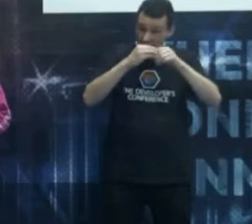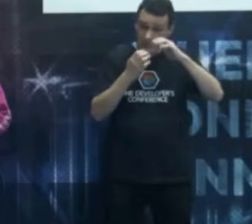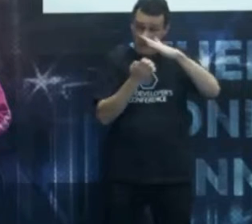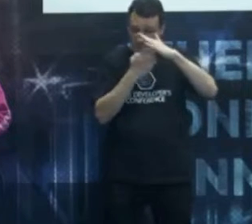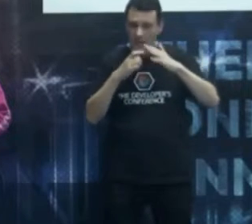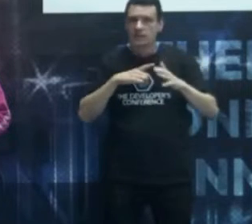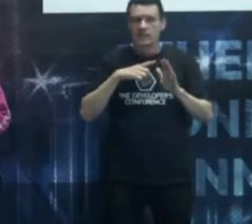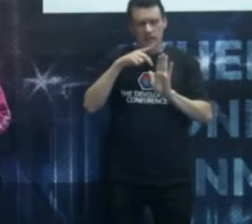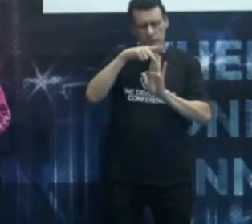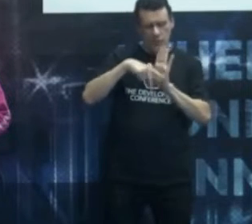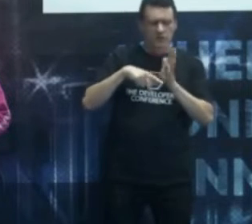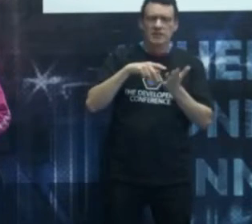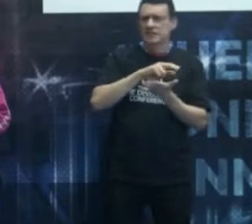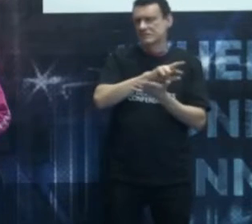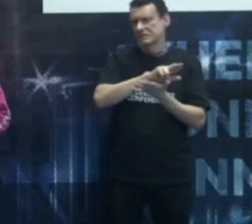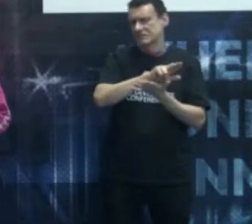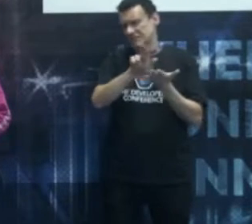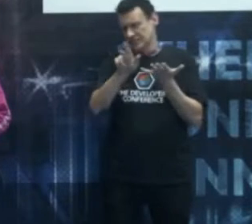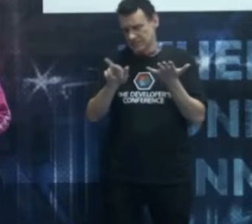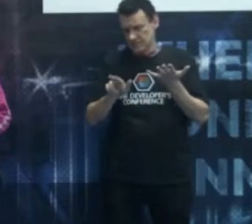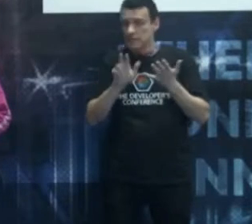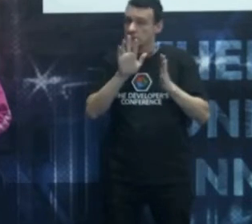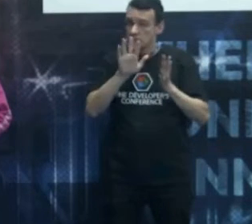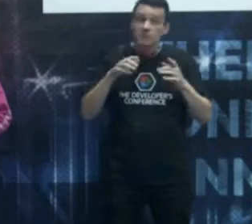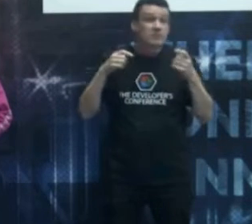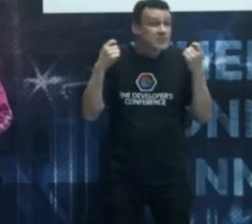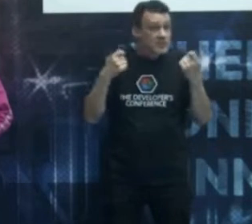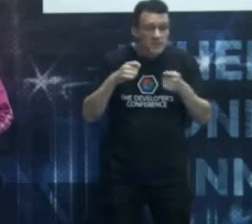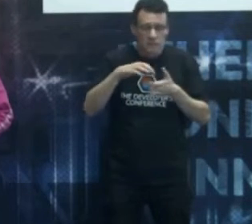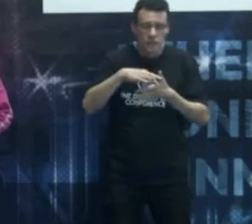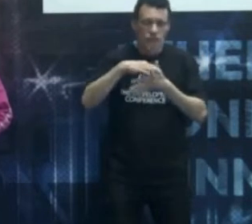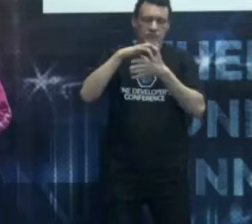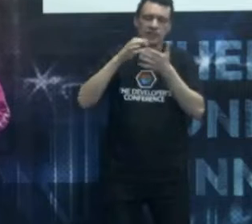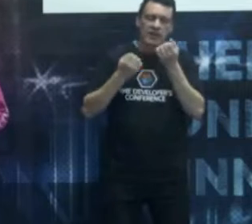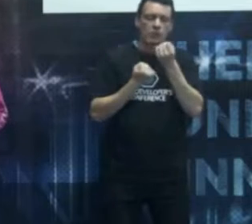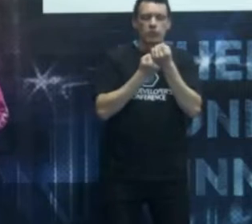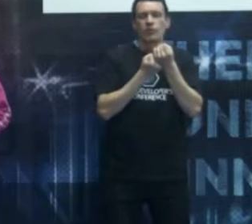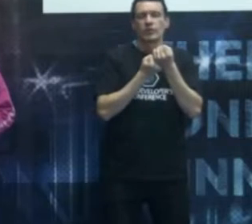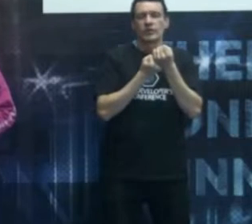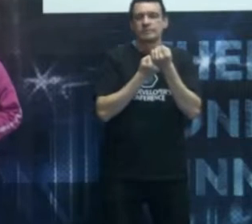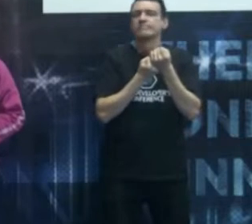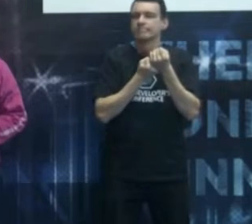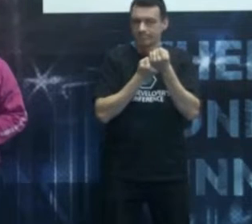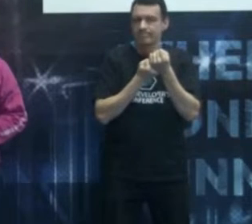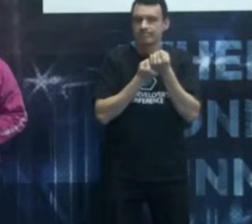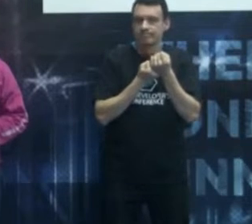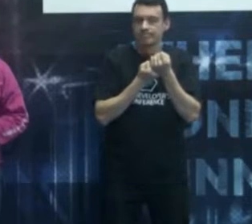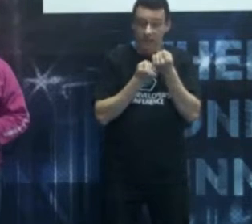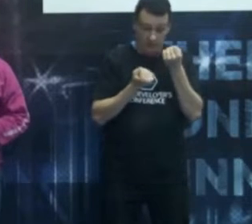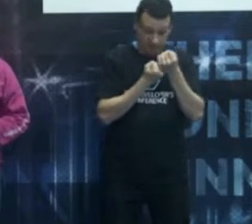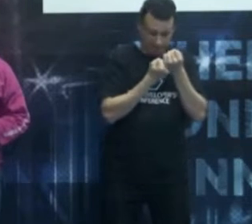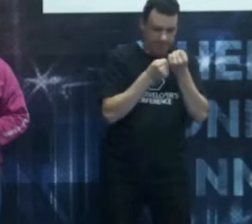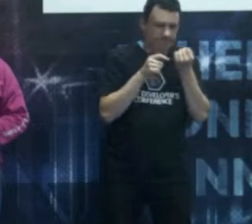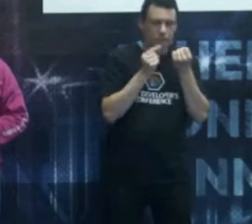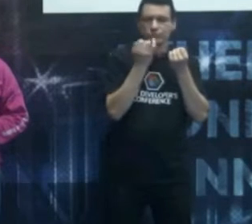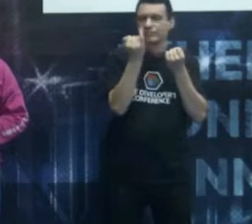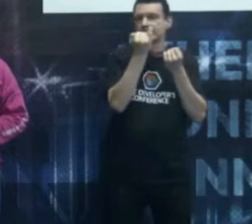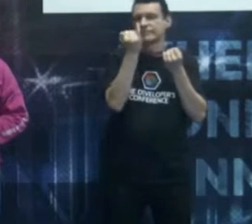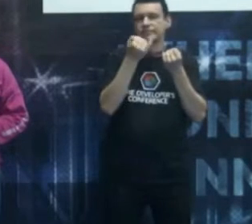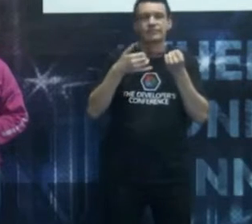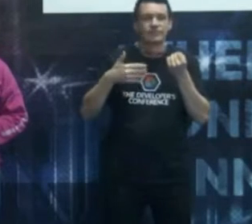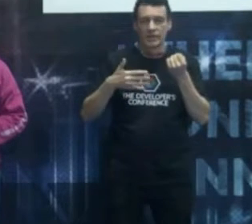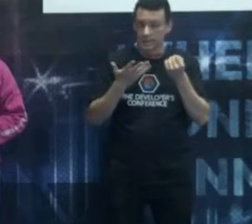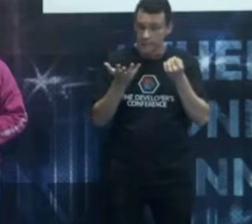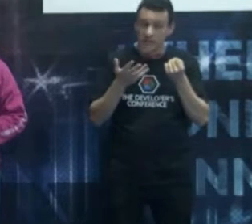ter o apoio da alta liderança, primeiro de tudo, porque a autoliderança dita cultura, né? A gente tem muita questão da cultura de alta